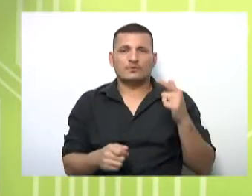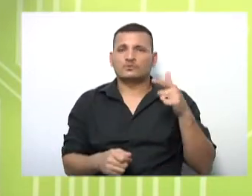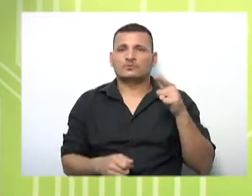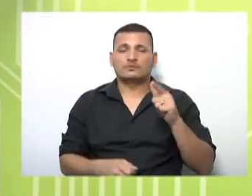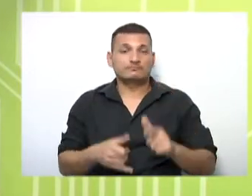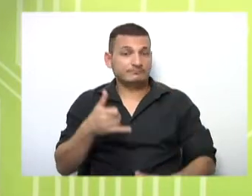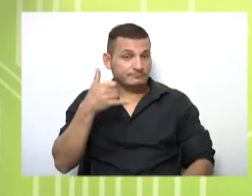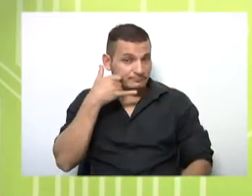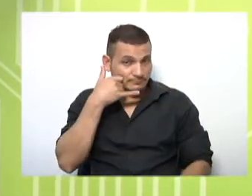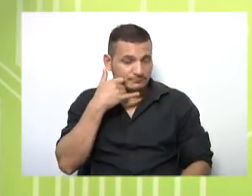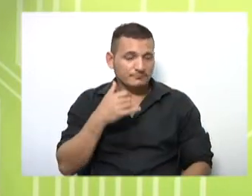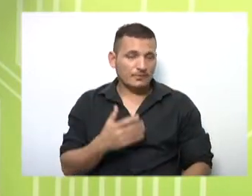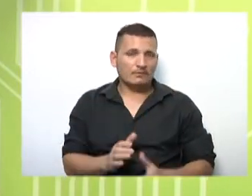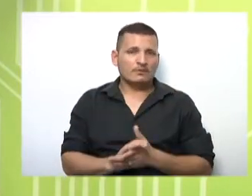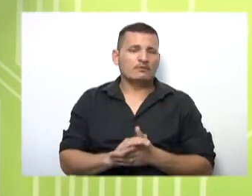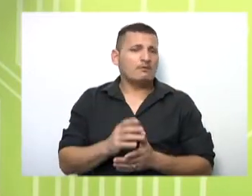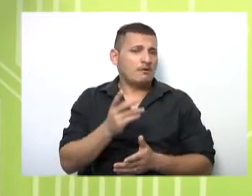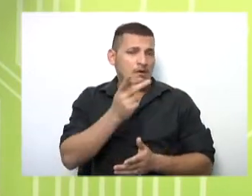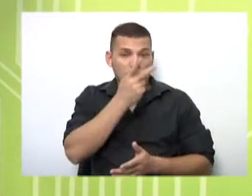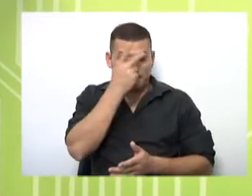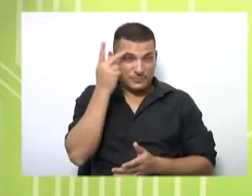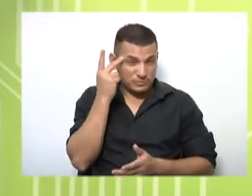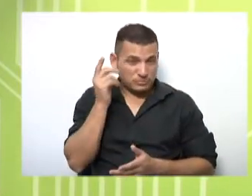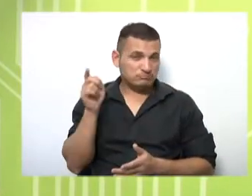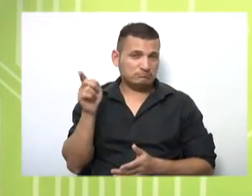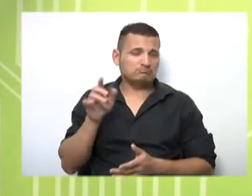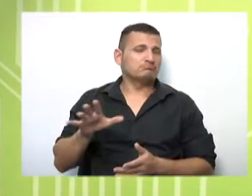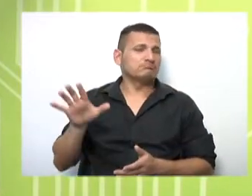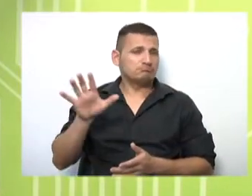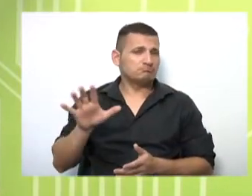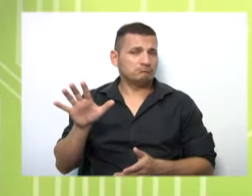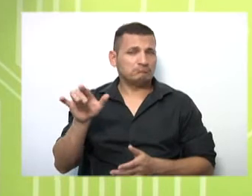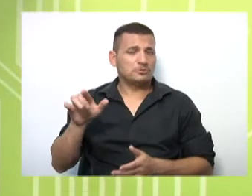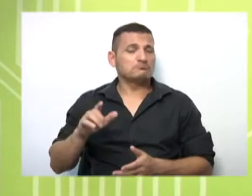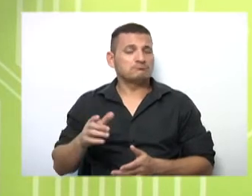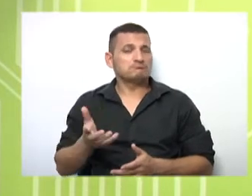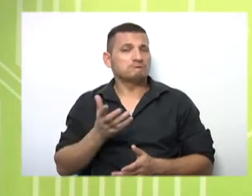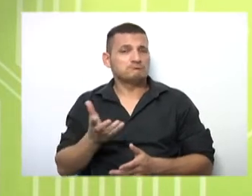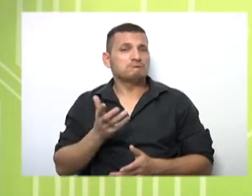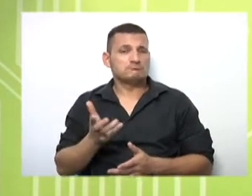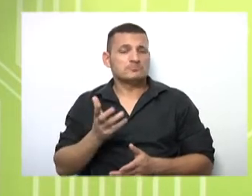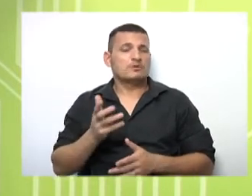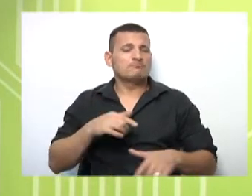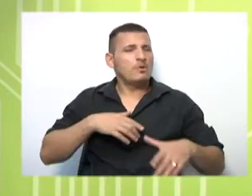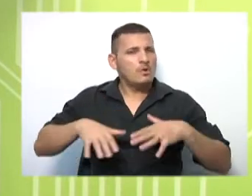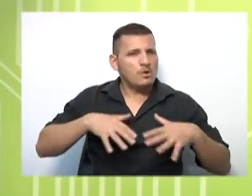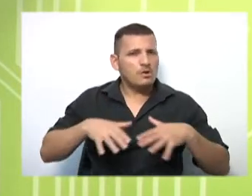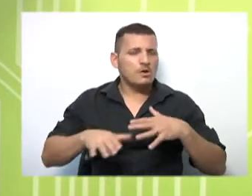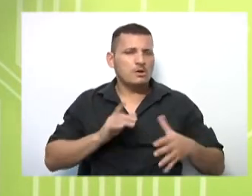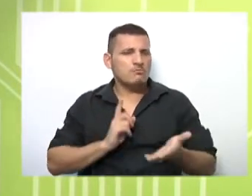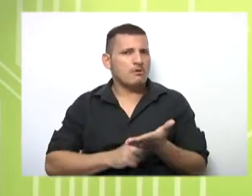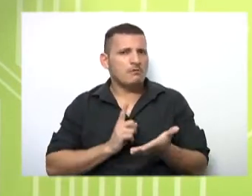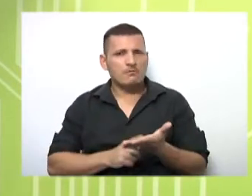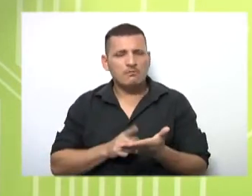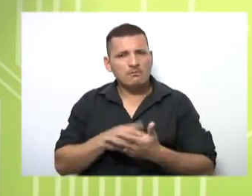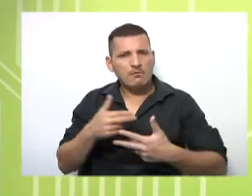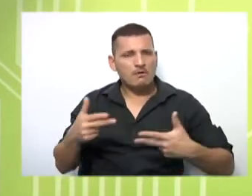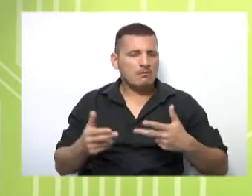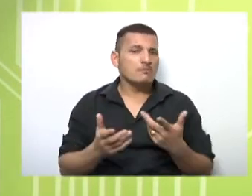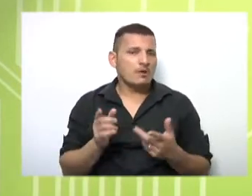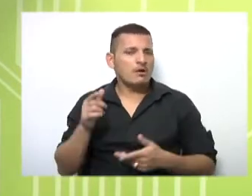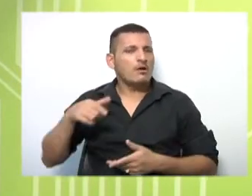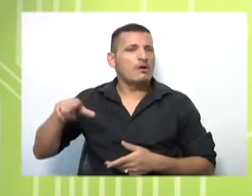que residem nessa localidade resolveram se mexer e não ficar parados esperando milagre. Então começaram a